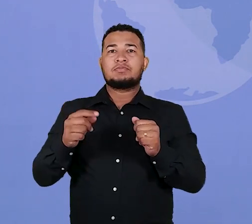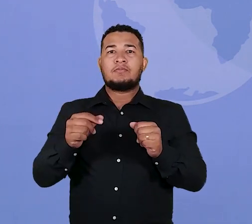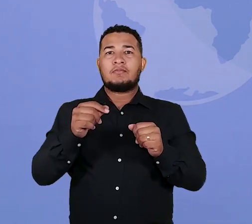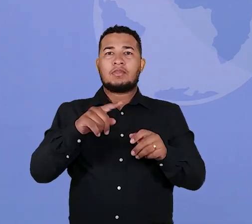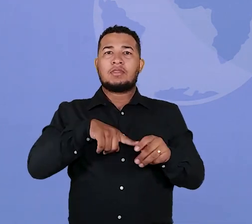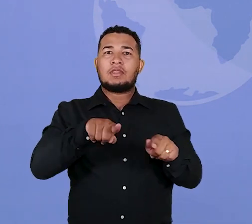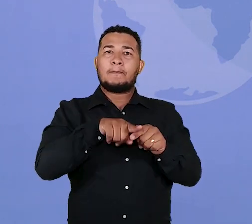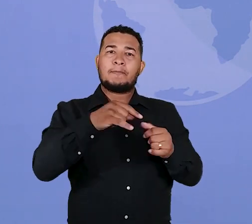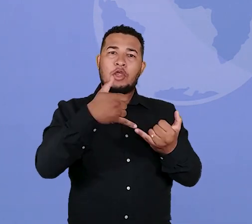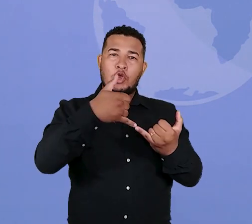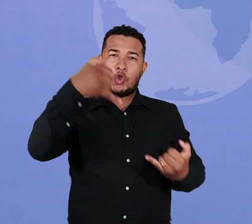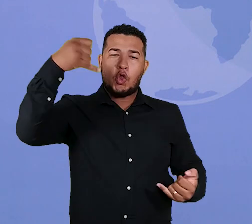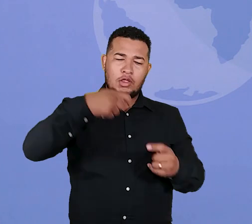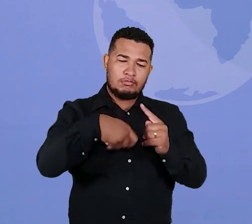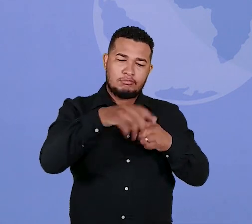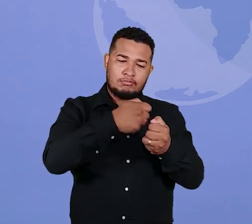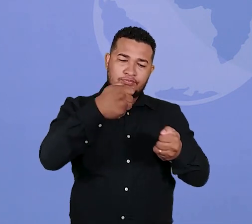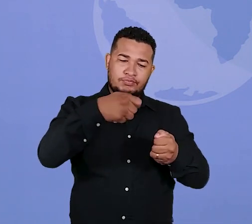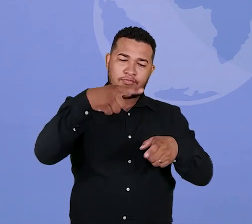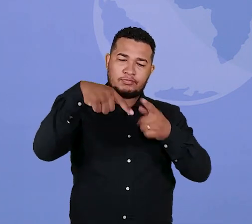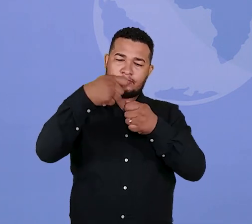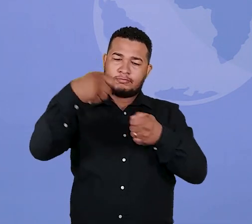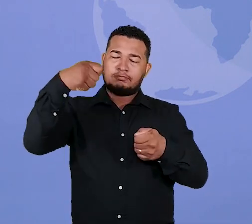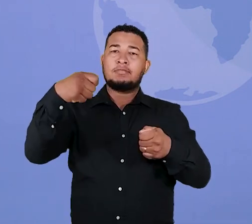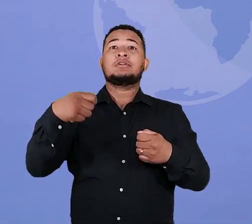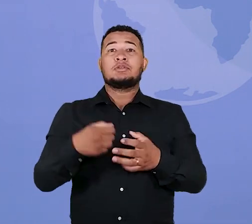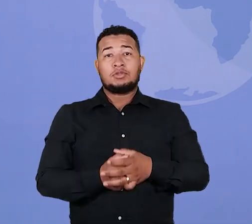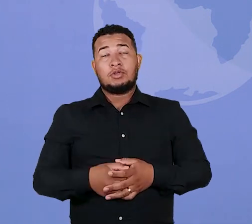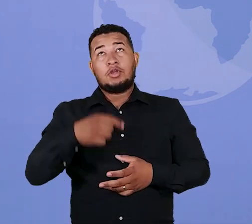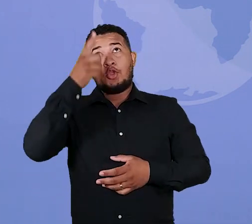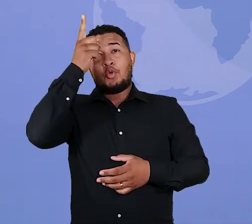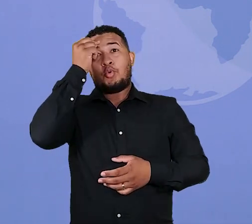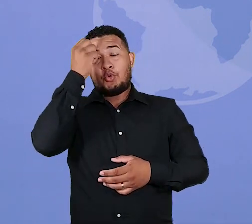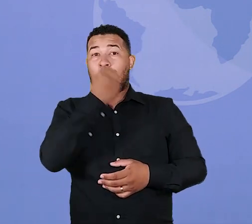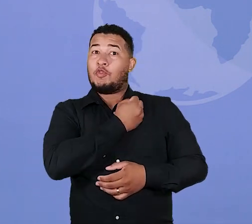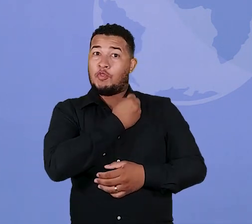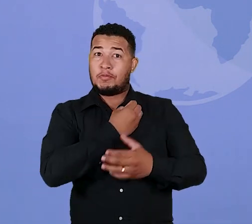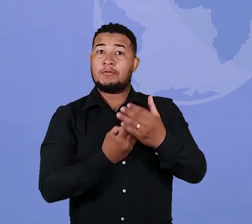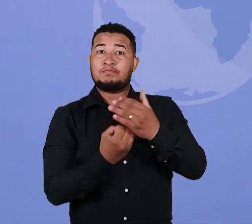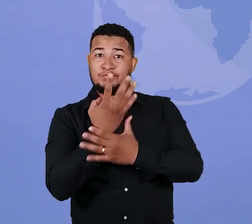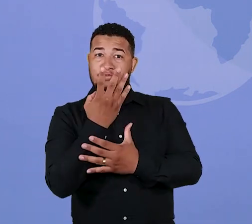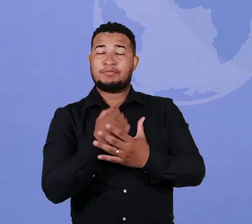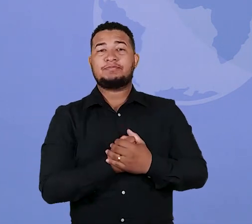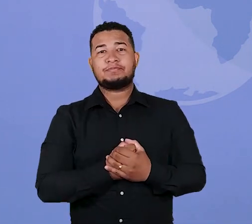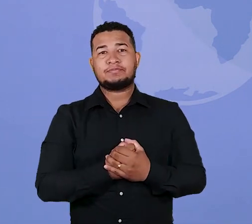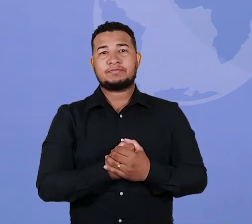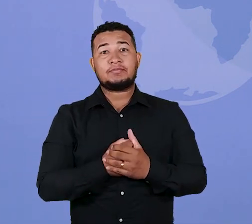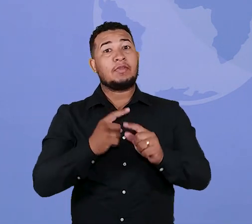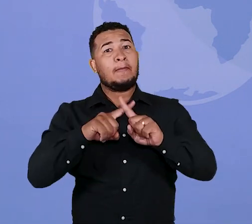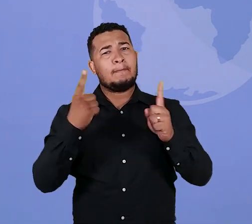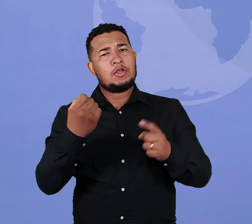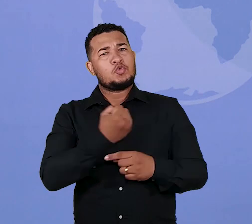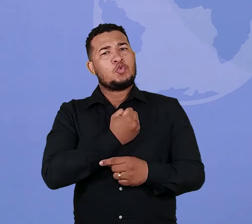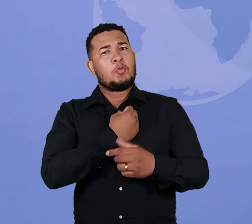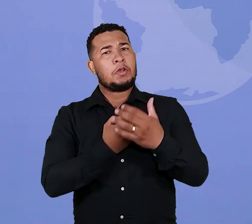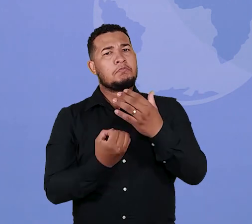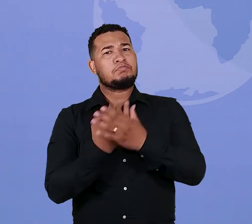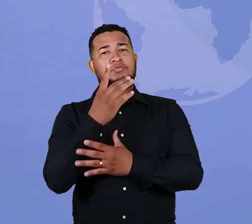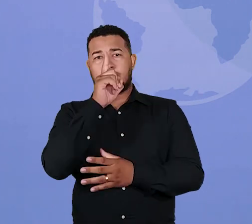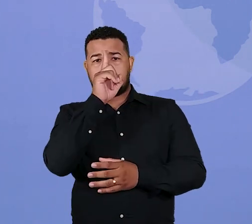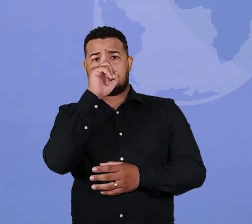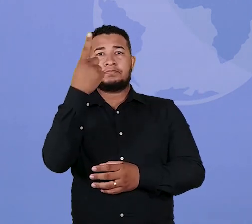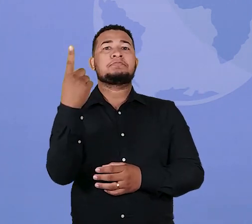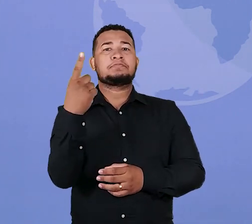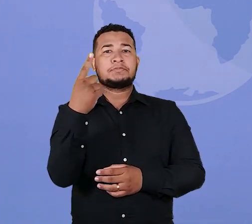cordas. Olha que luta! Ainda bem que inventaram os números. Mas a invenção dos números, ela